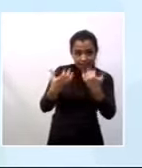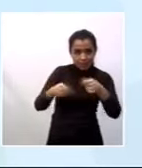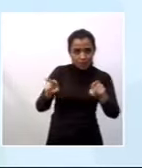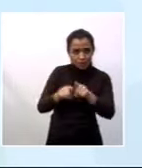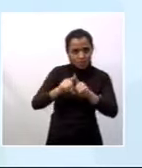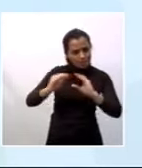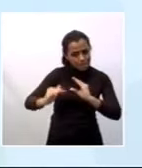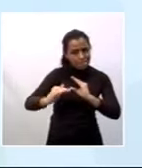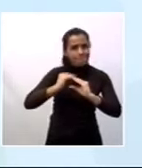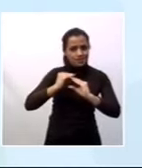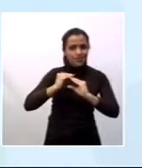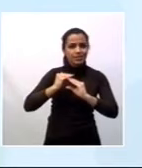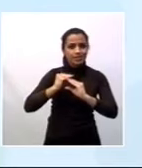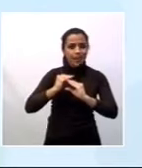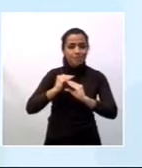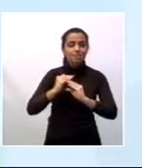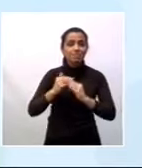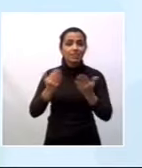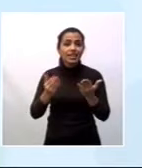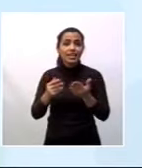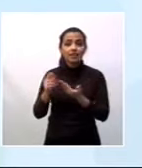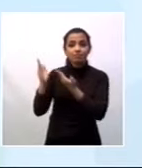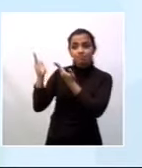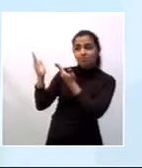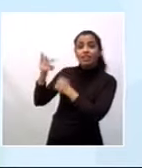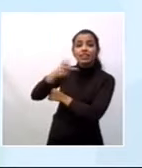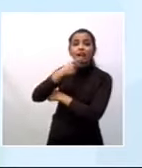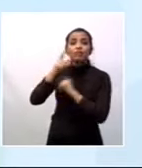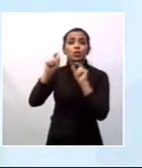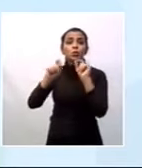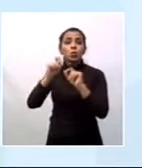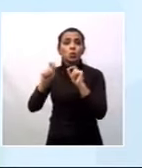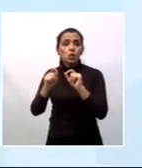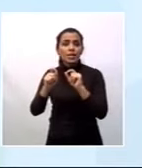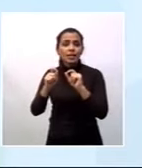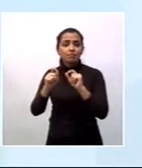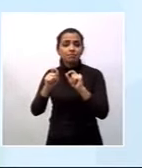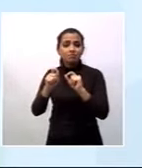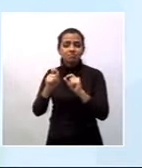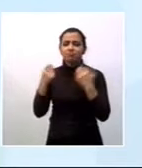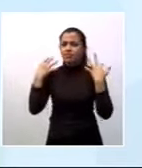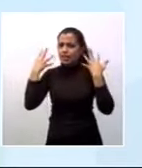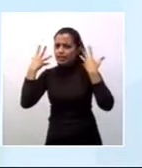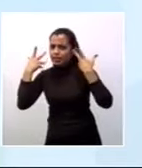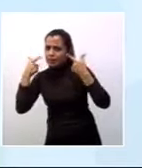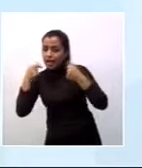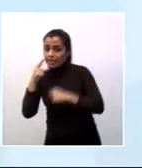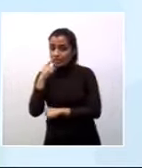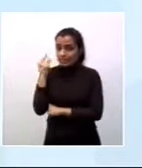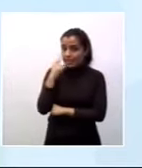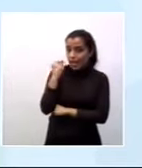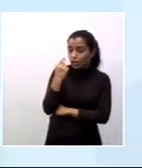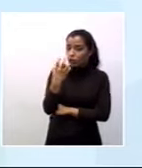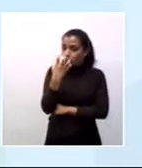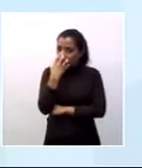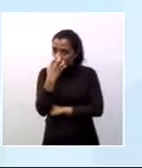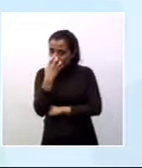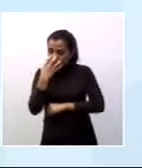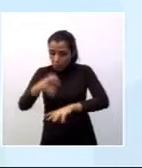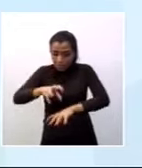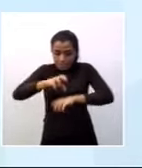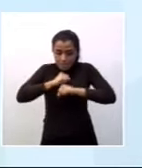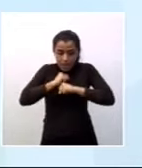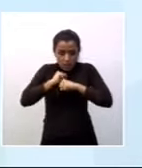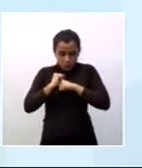meses e ela fala que animais domésticos como gatos ou cachorros carregam coronavírus e podem transmitidos para os seres